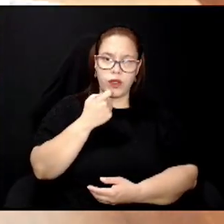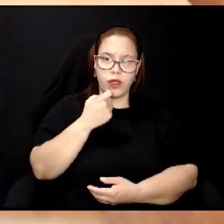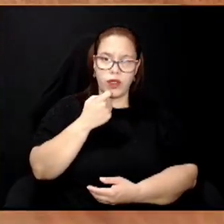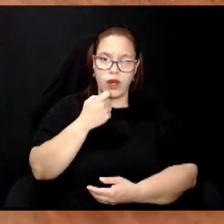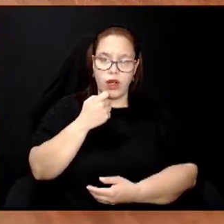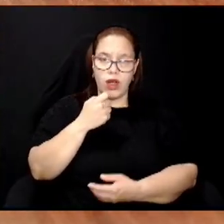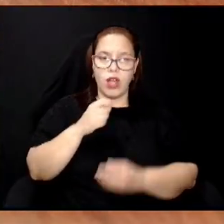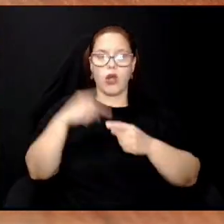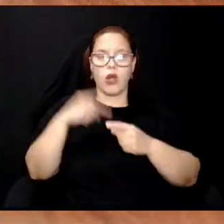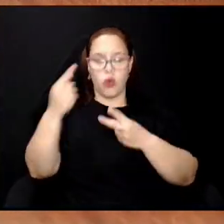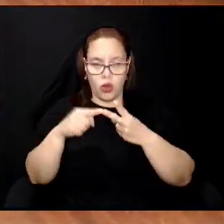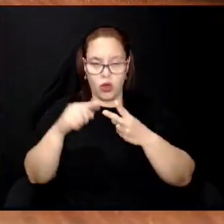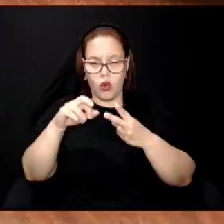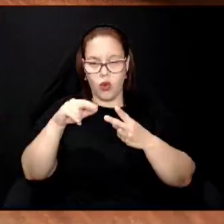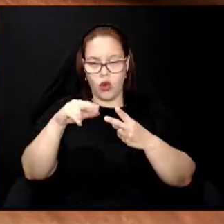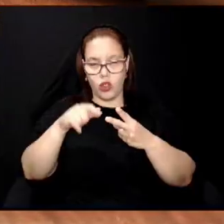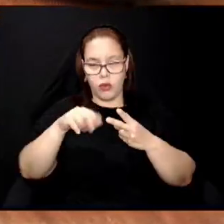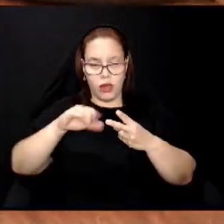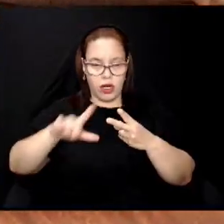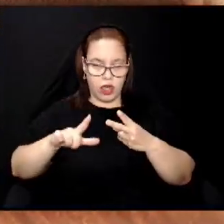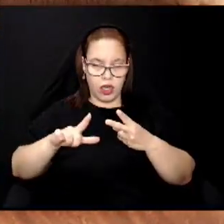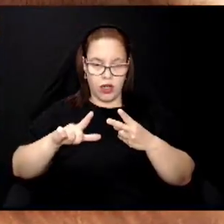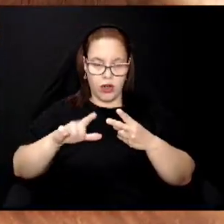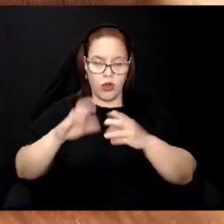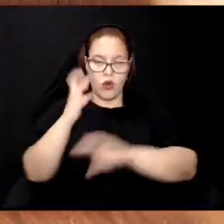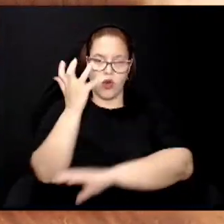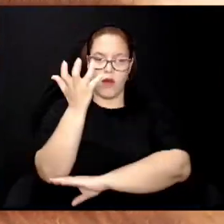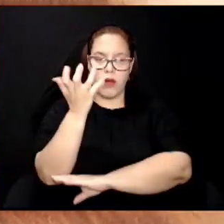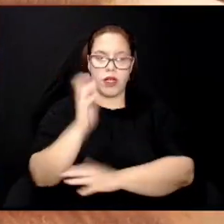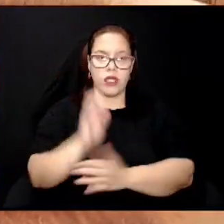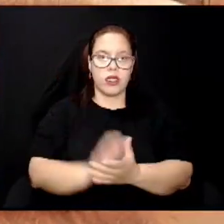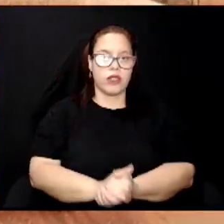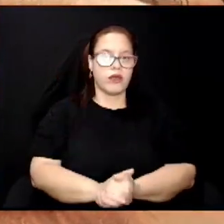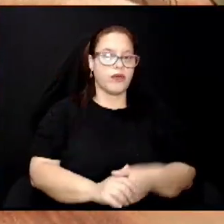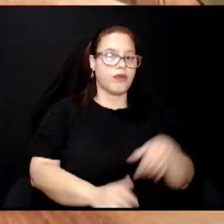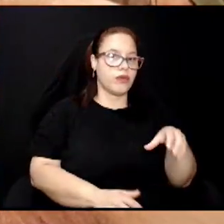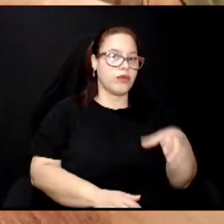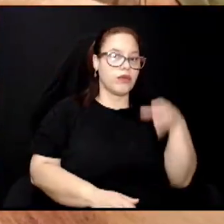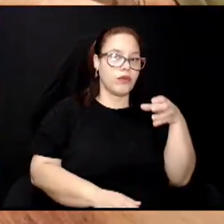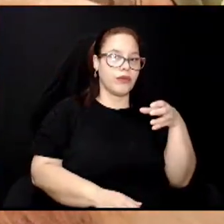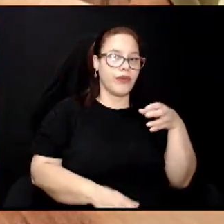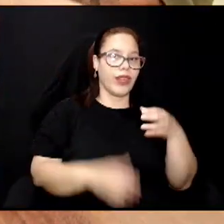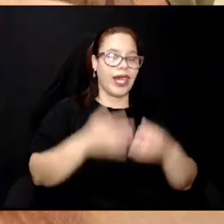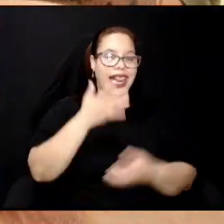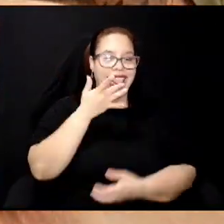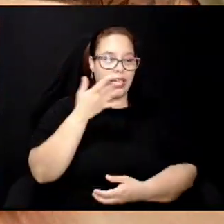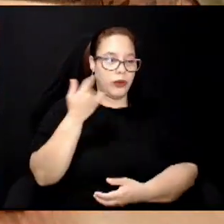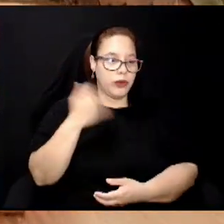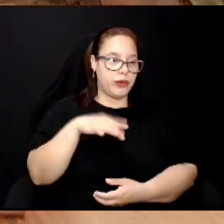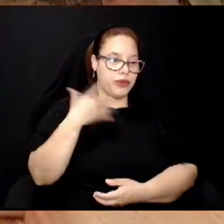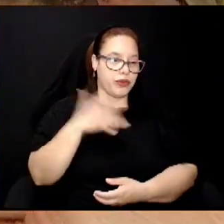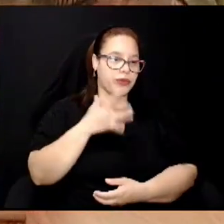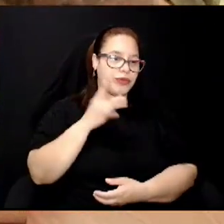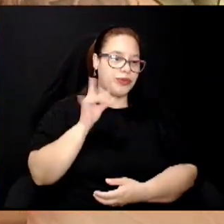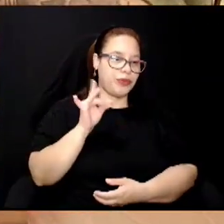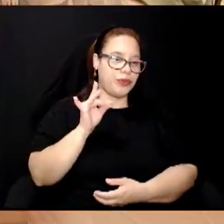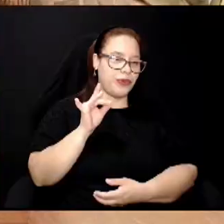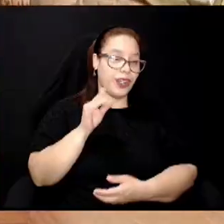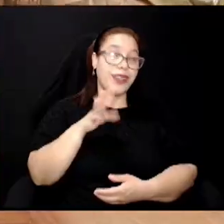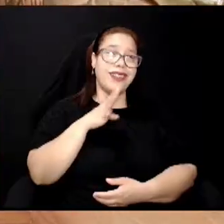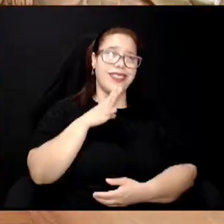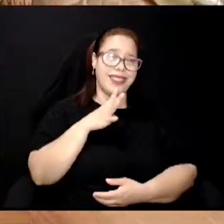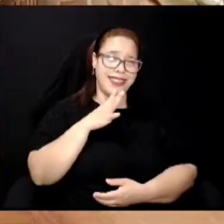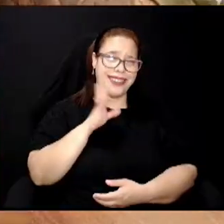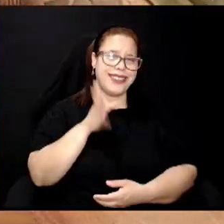eu vou experimentar esse aqui, ó, que eu já tô com água na boca, viu, Gabriel? Você me conhece, você sabe